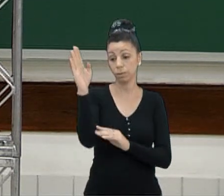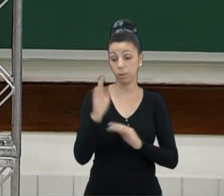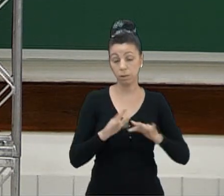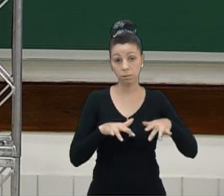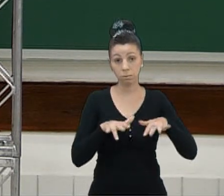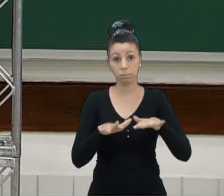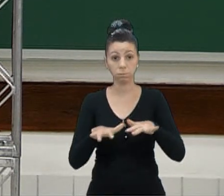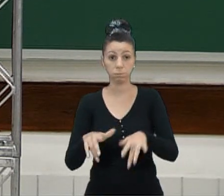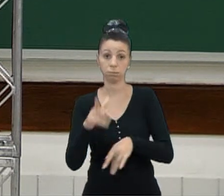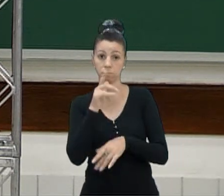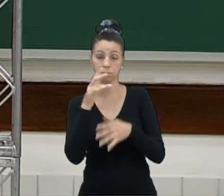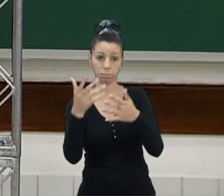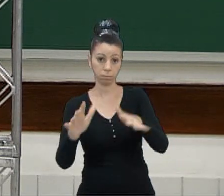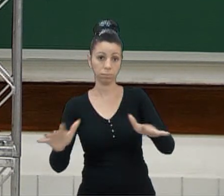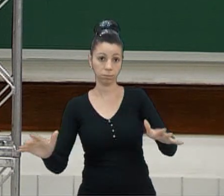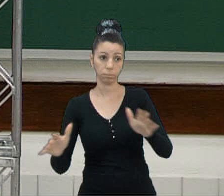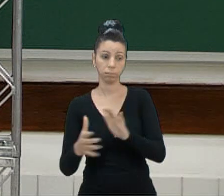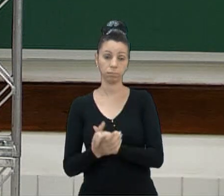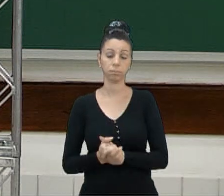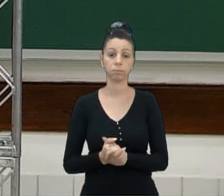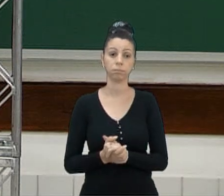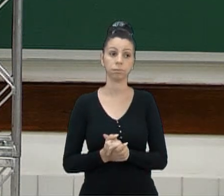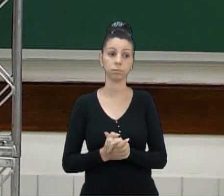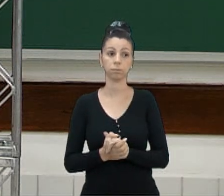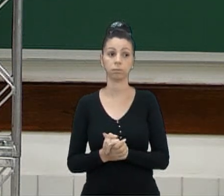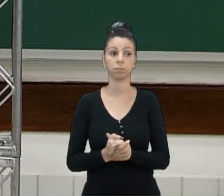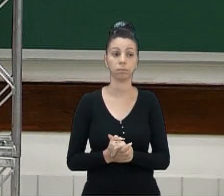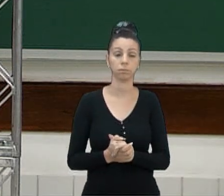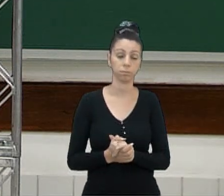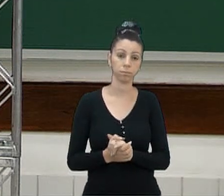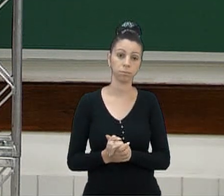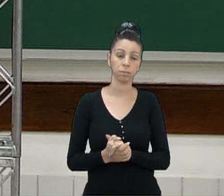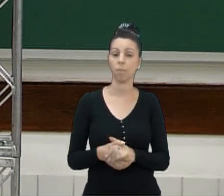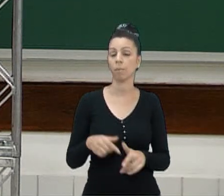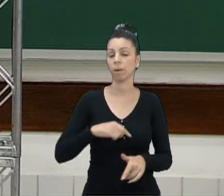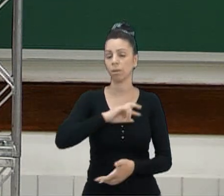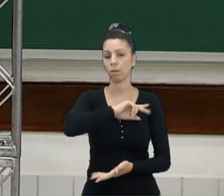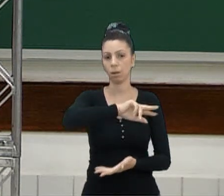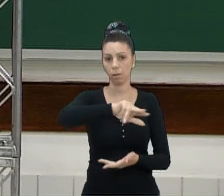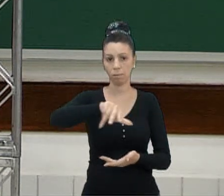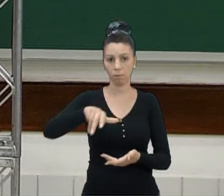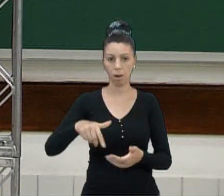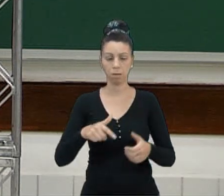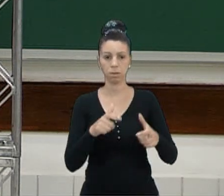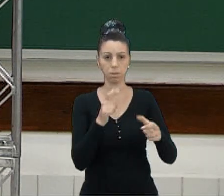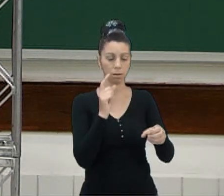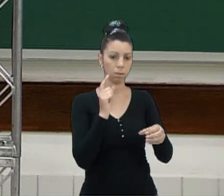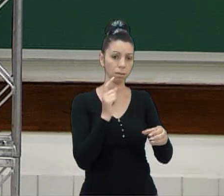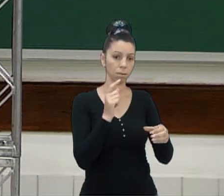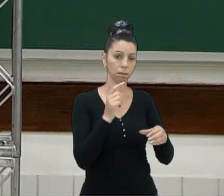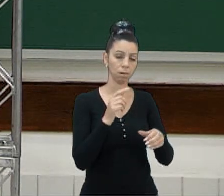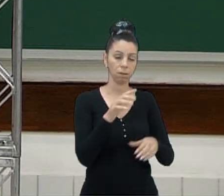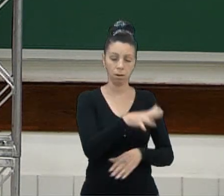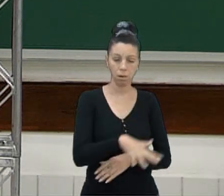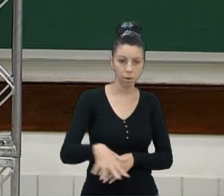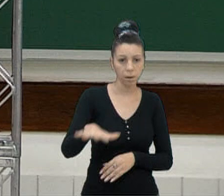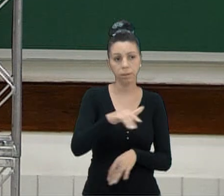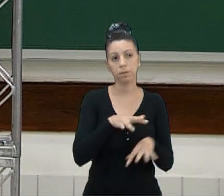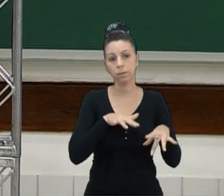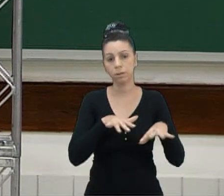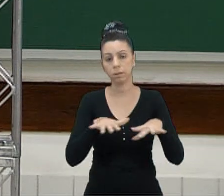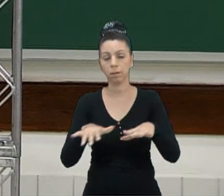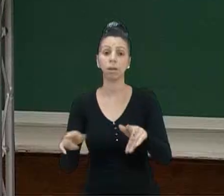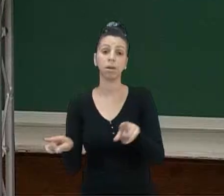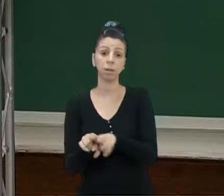é extremamente recortado e irregular devido a esse grande número de penínsulas, a presença de muitas ilhas e os mares